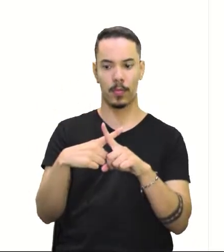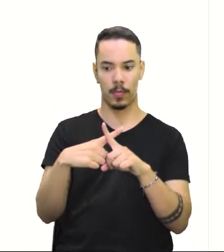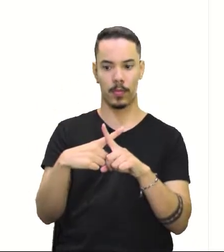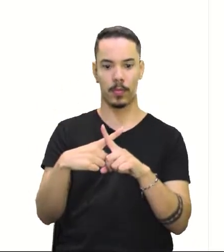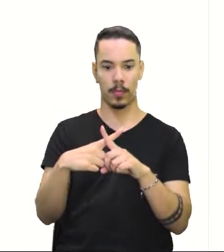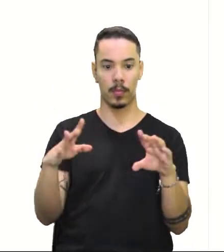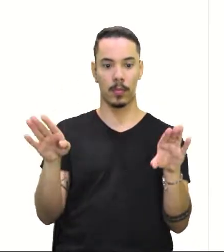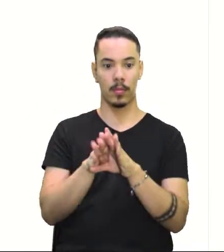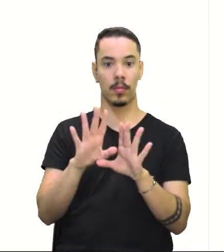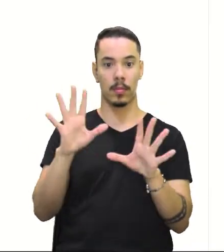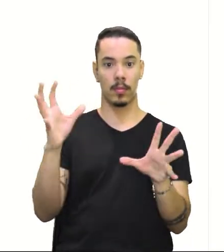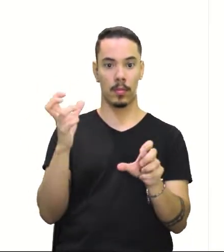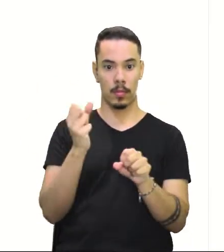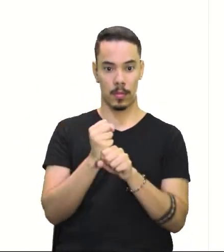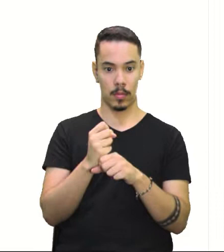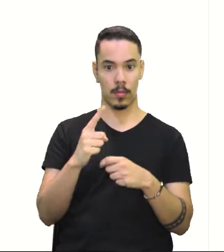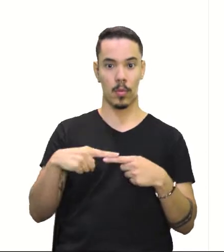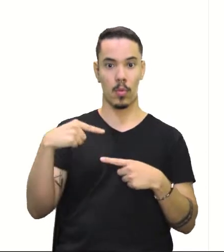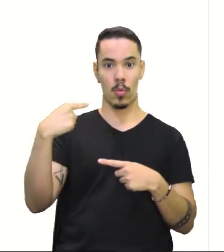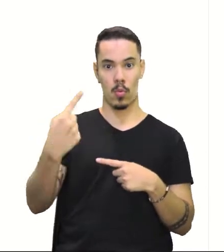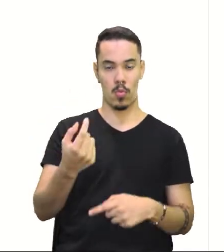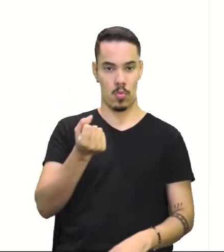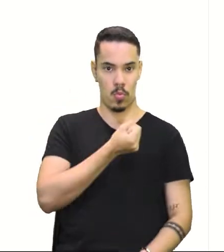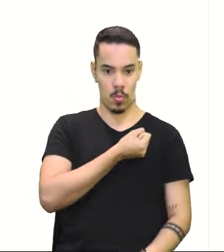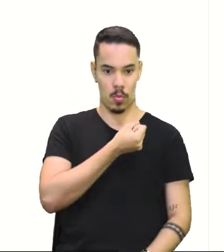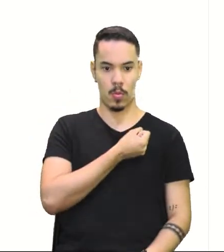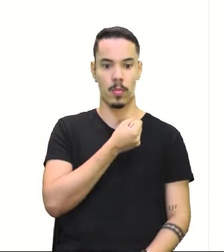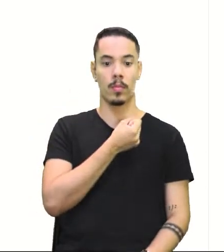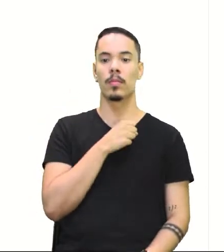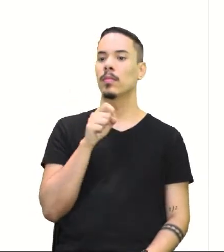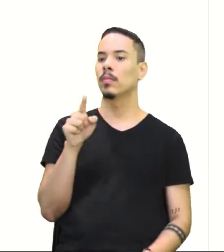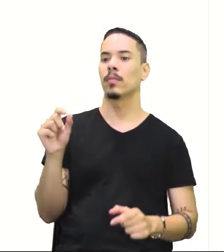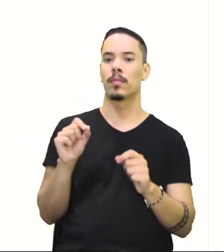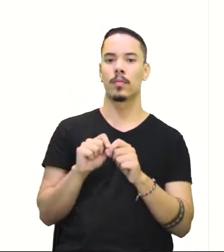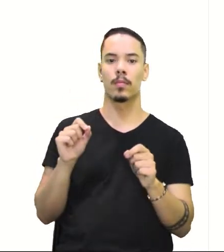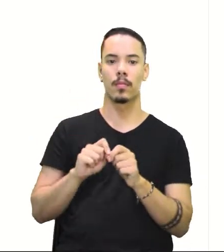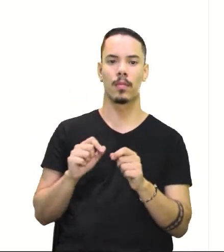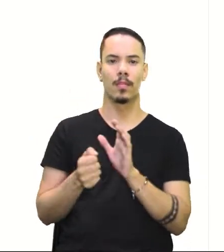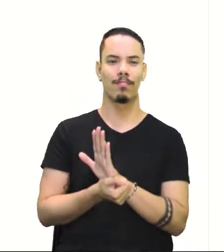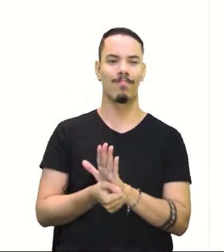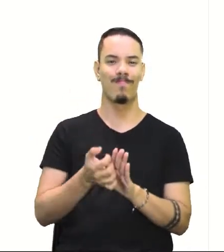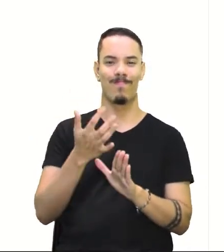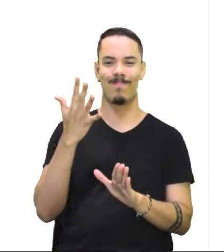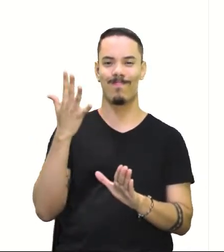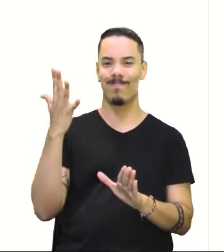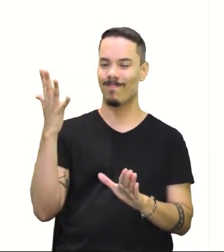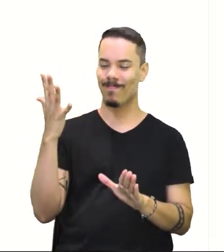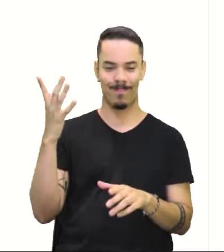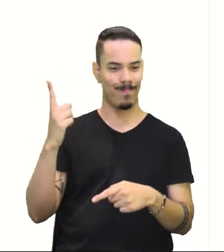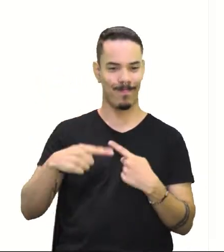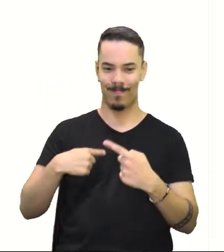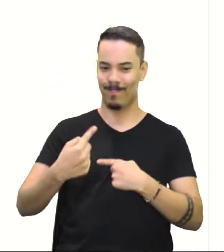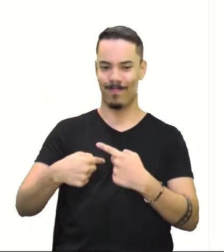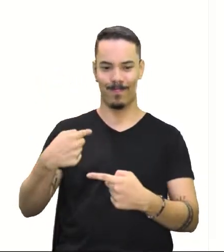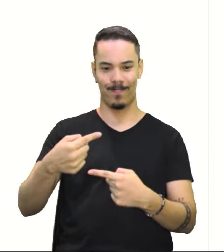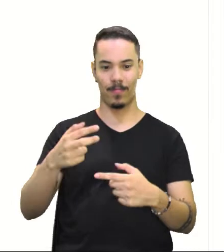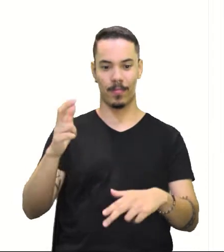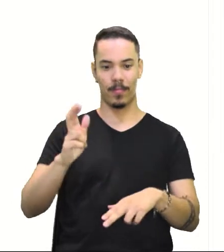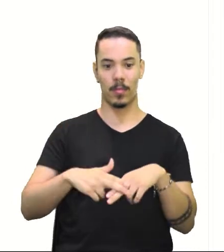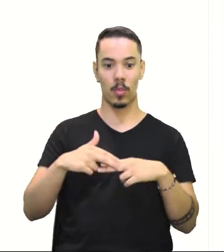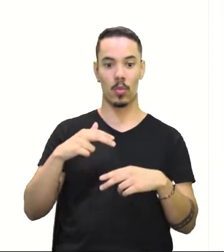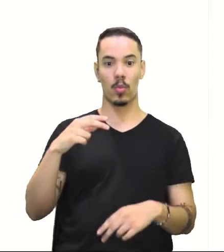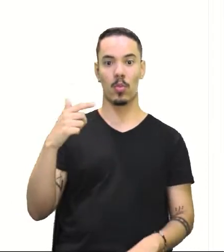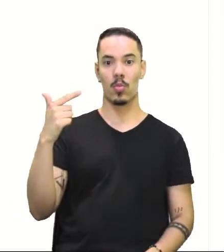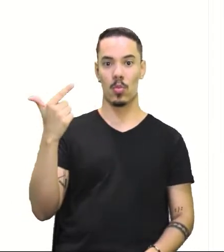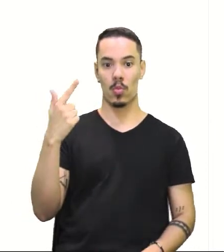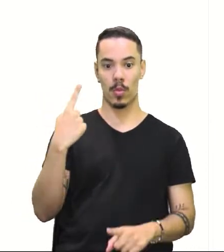E soma com o próximo número. E isso a gente vai fazer repetidas vezes. Todos. Então, olha lá. 2